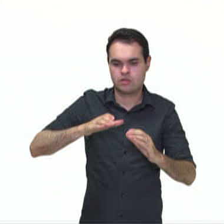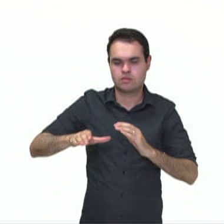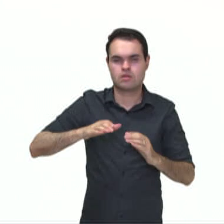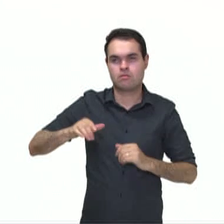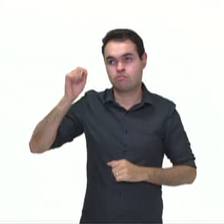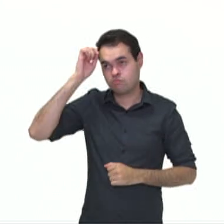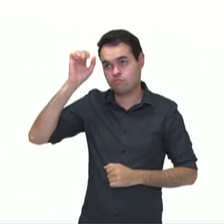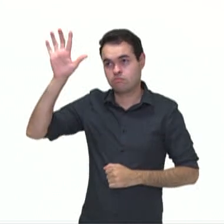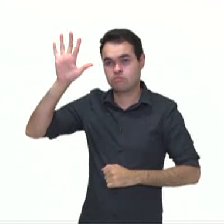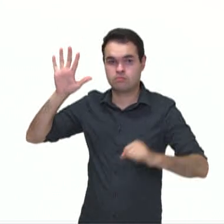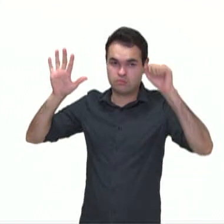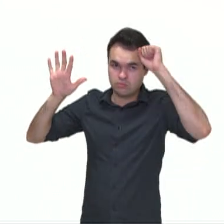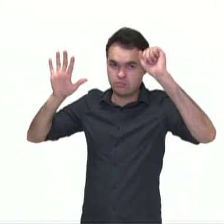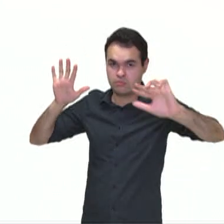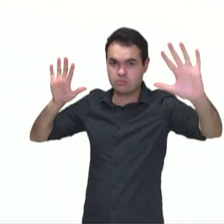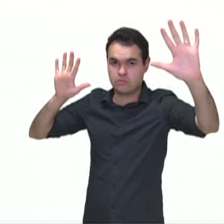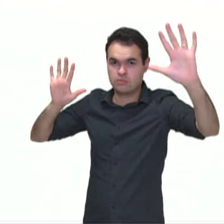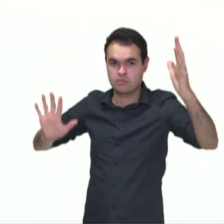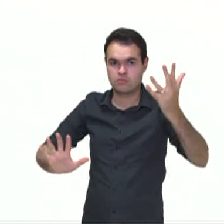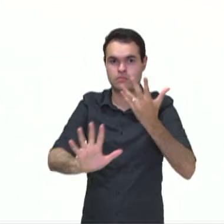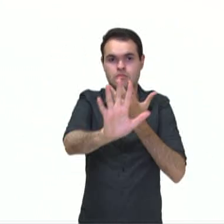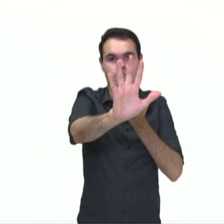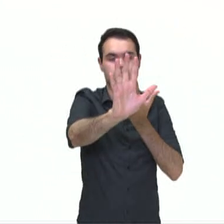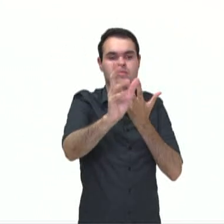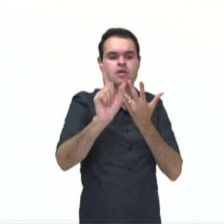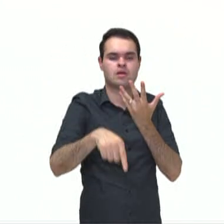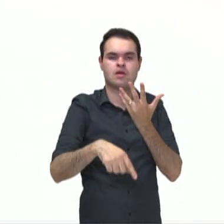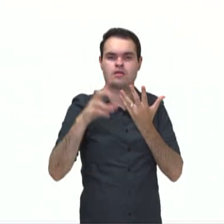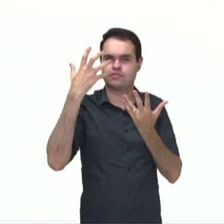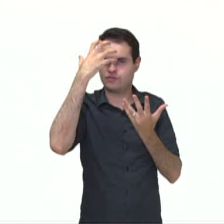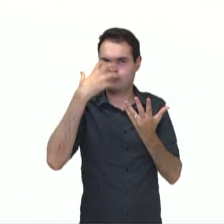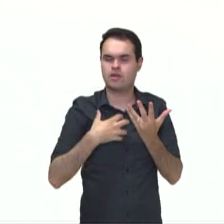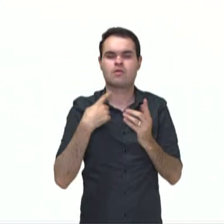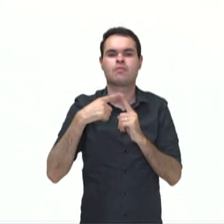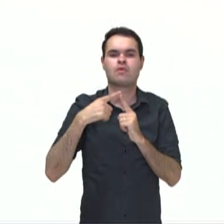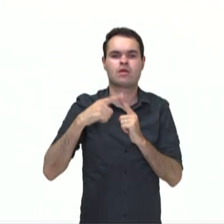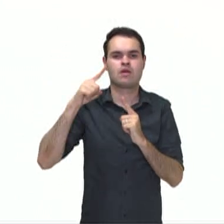e experiências é algo muito sério. A partir de